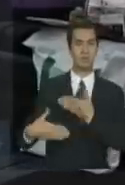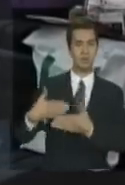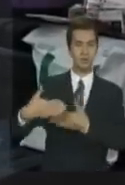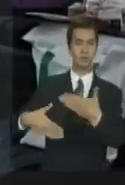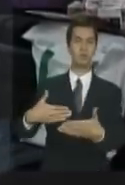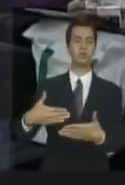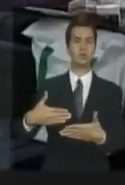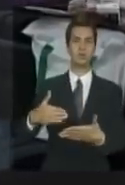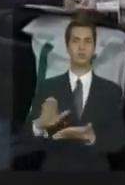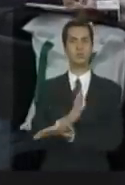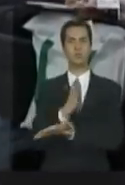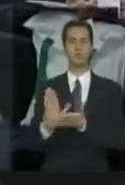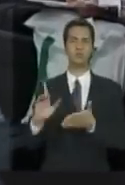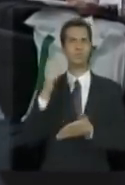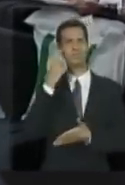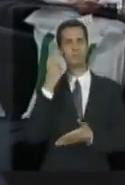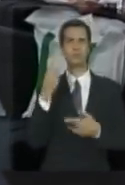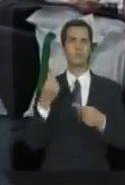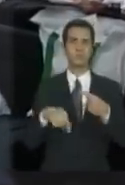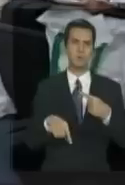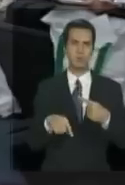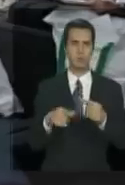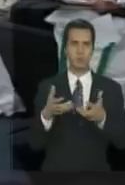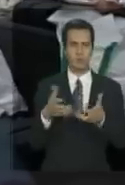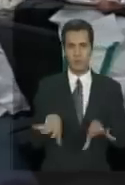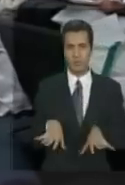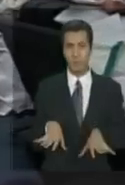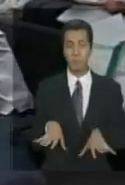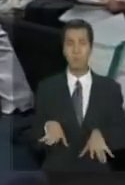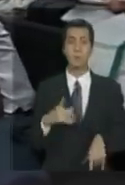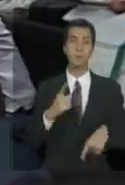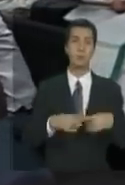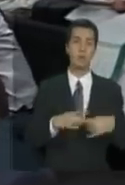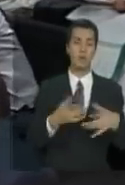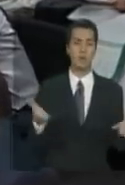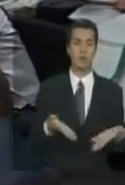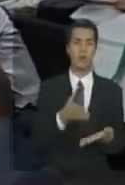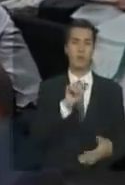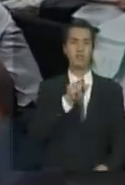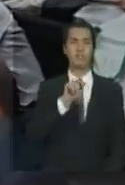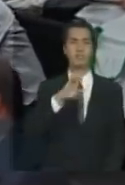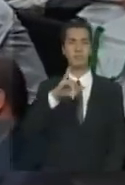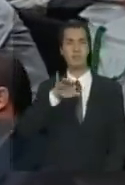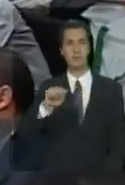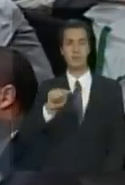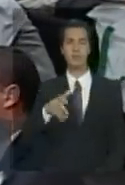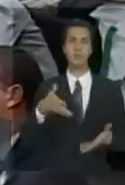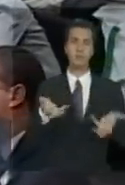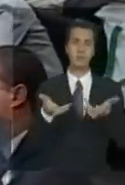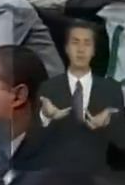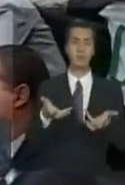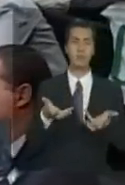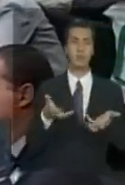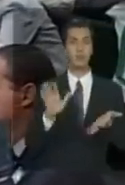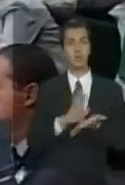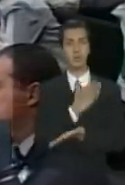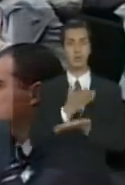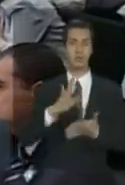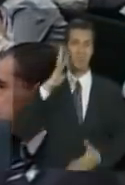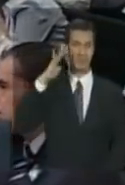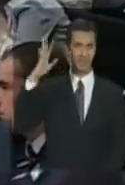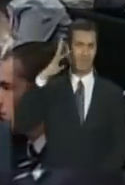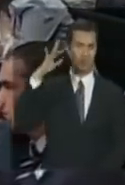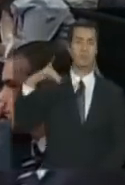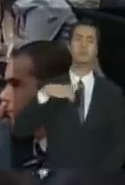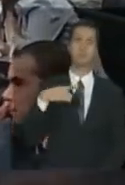a respeito de ser uma agência, uma determinação, partir de uma agência a partir de agora. O que se entende é que deve ter, essas são as teses predominantes,